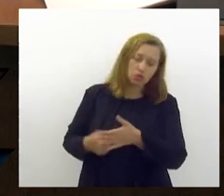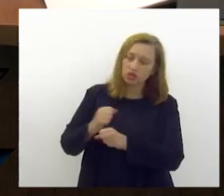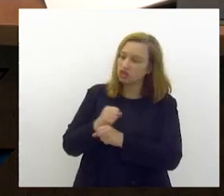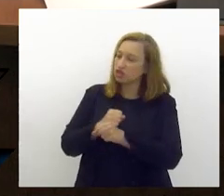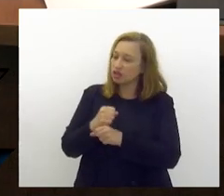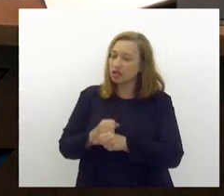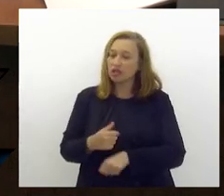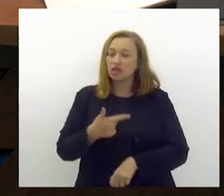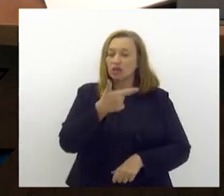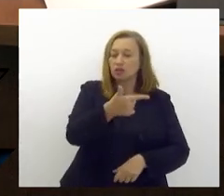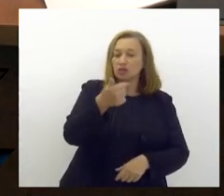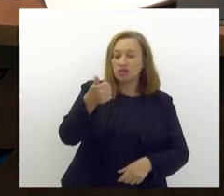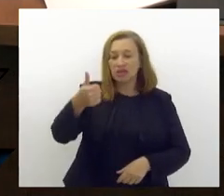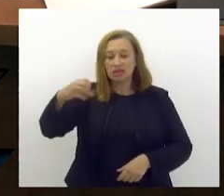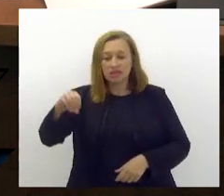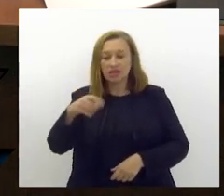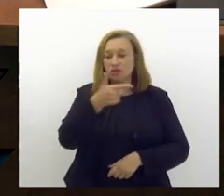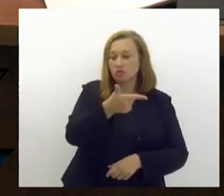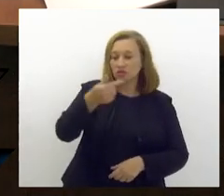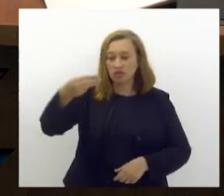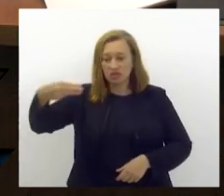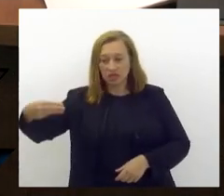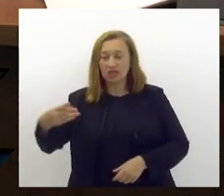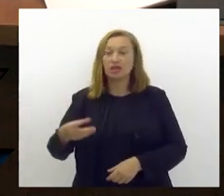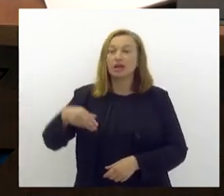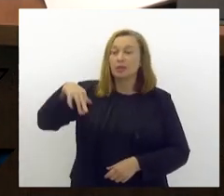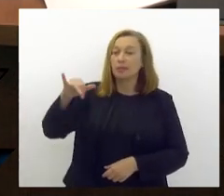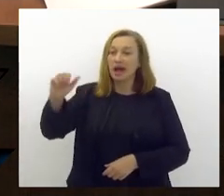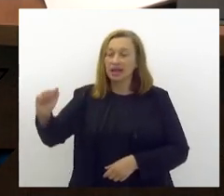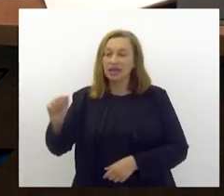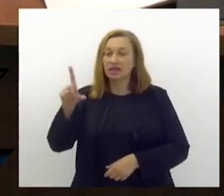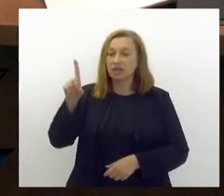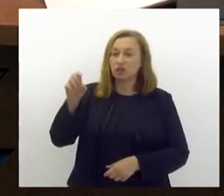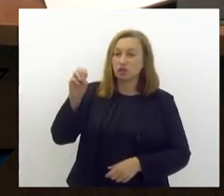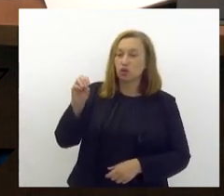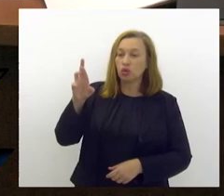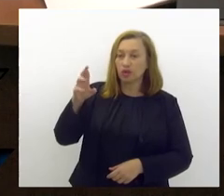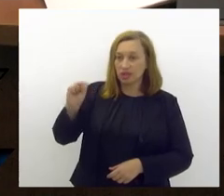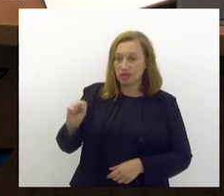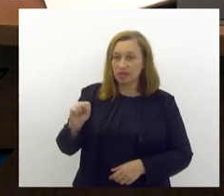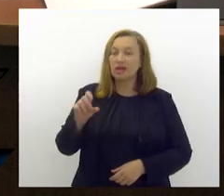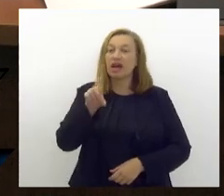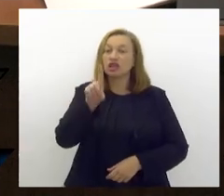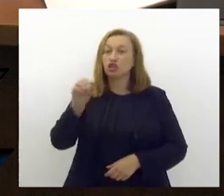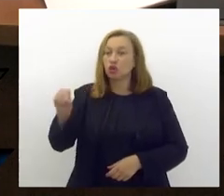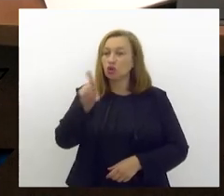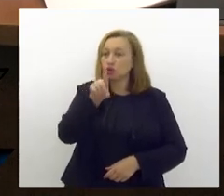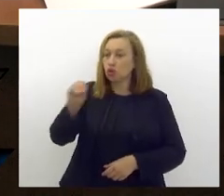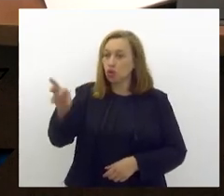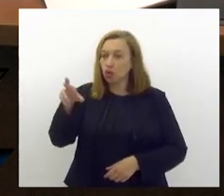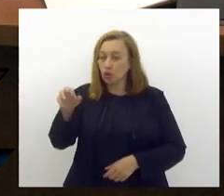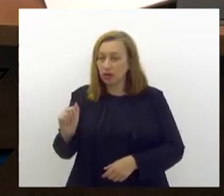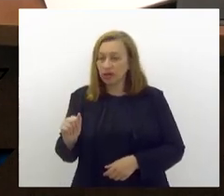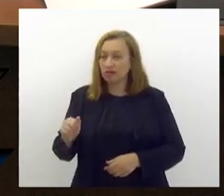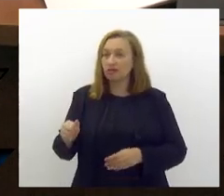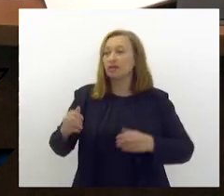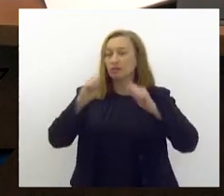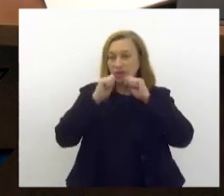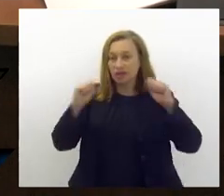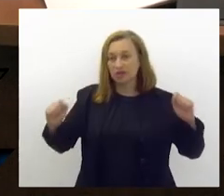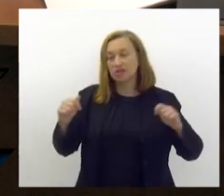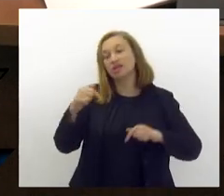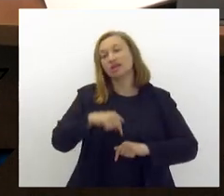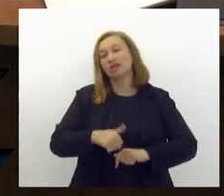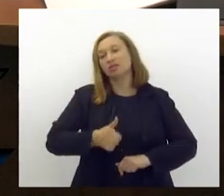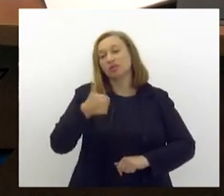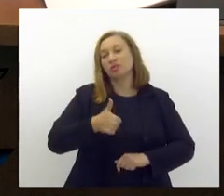no 210-2023, que é do Maria das Dores Pereira Mota, a Dodora, que inclusive foi minha assessora aqui no meu